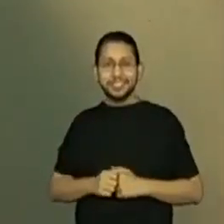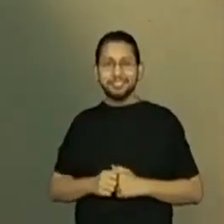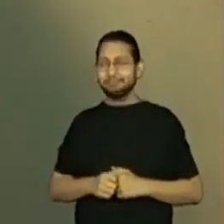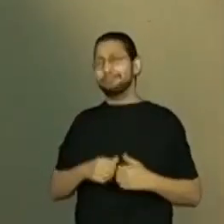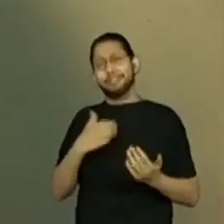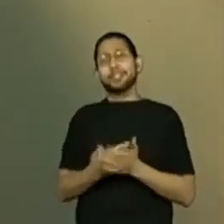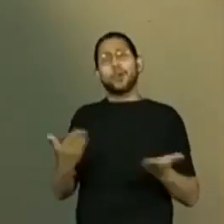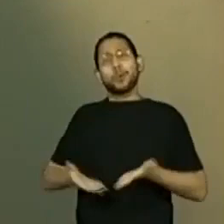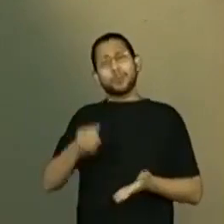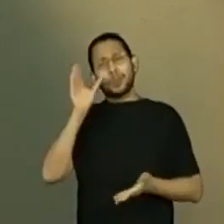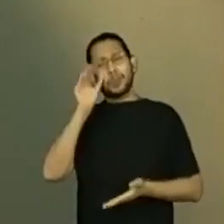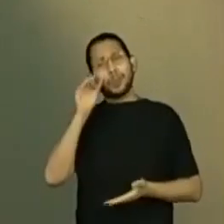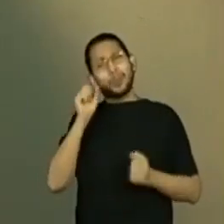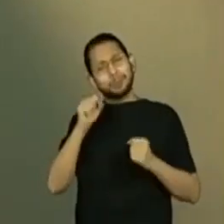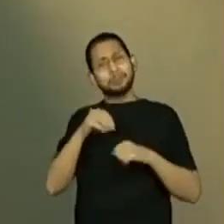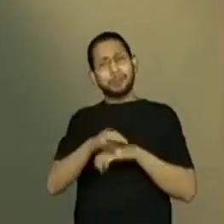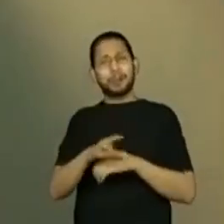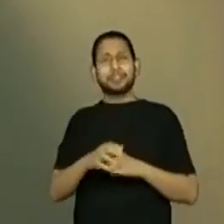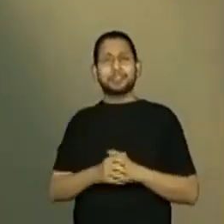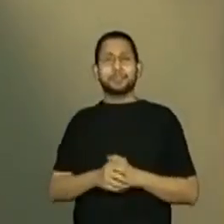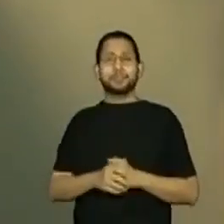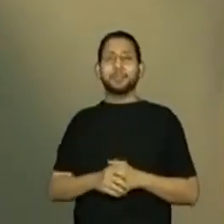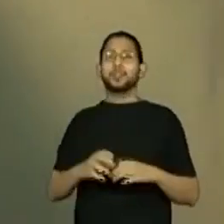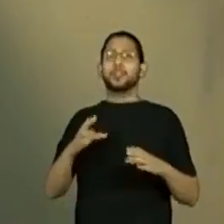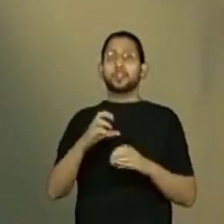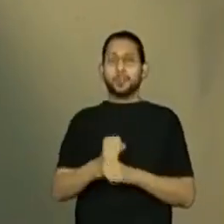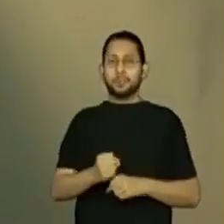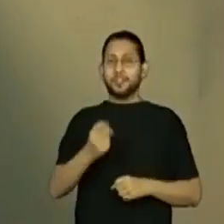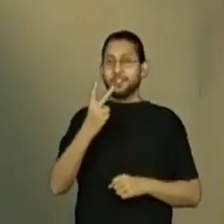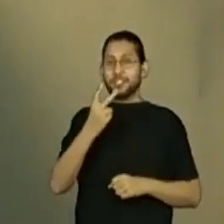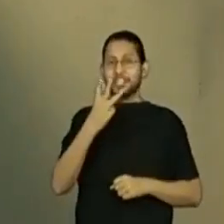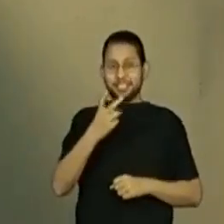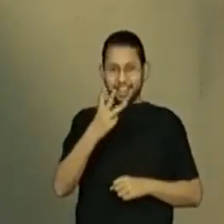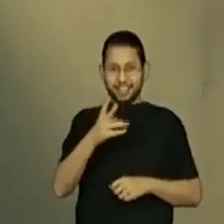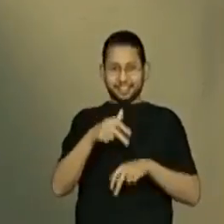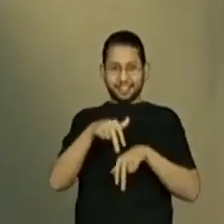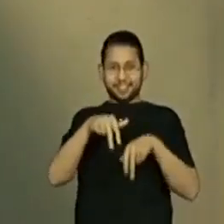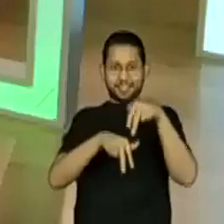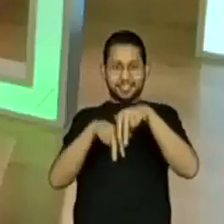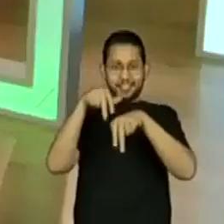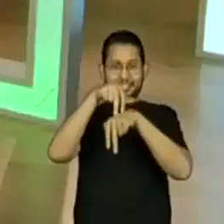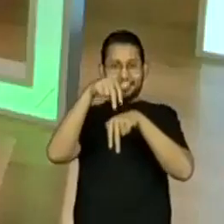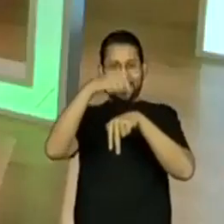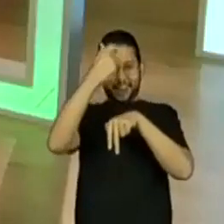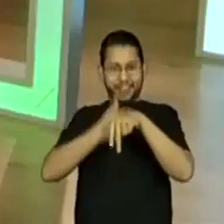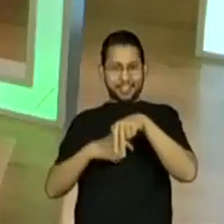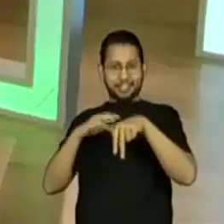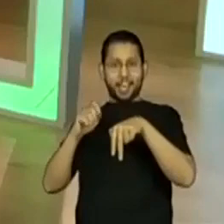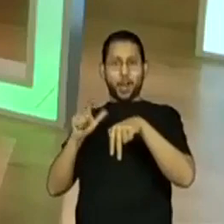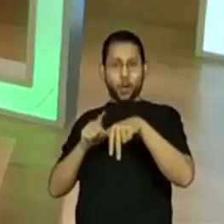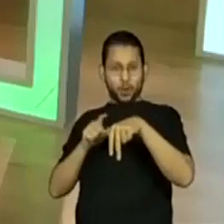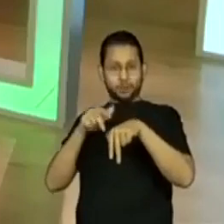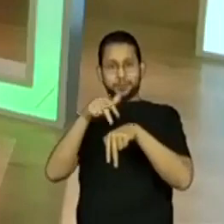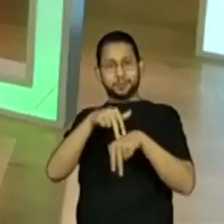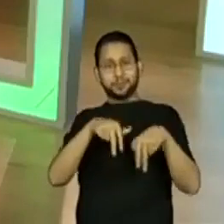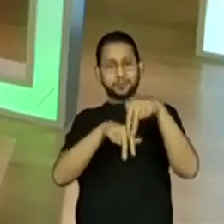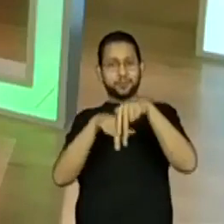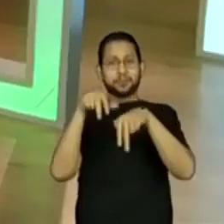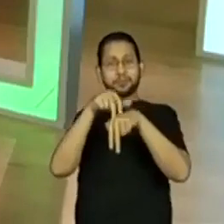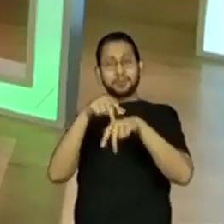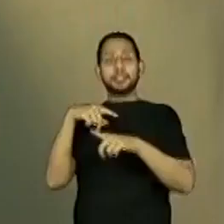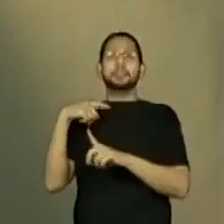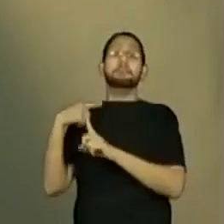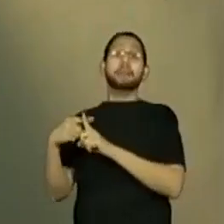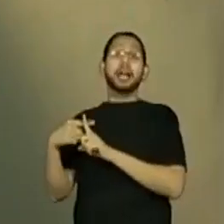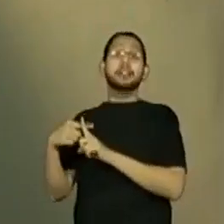até hoje eu tô curiosa. São 23 caróis, ou 23 Nicoles,